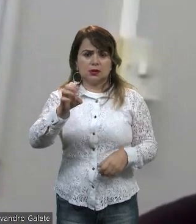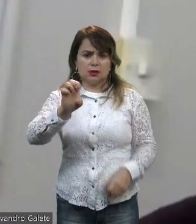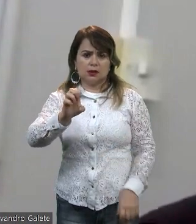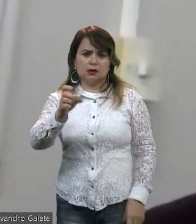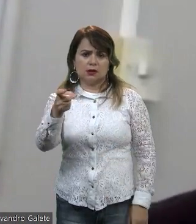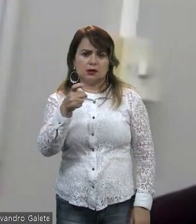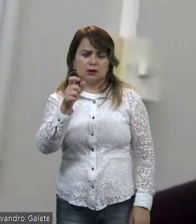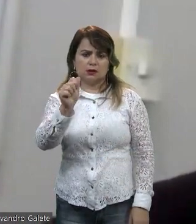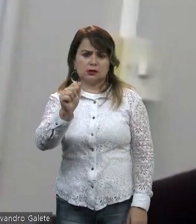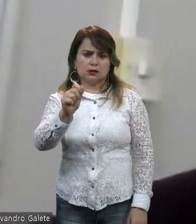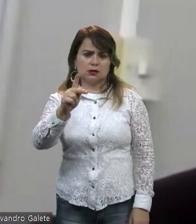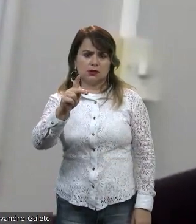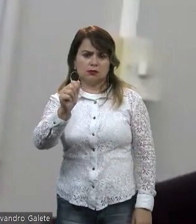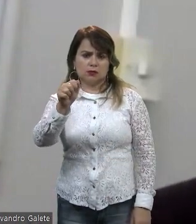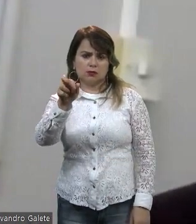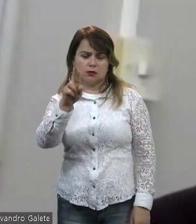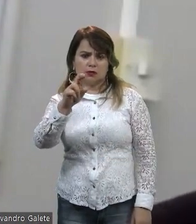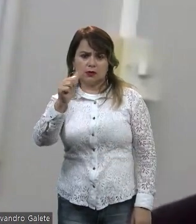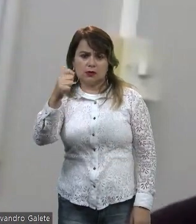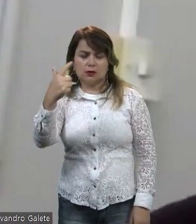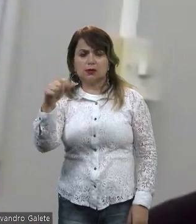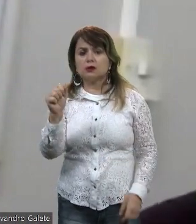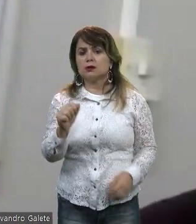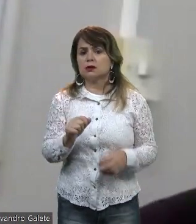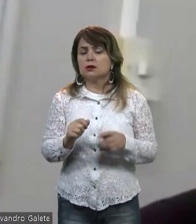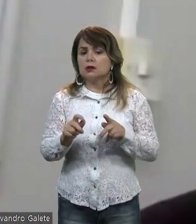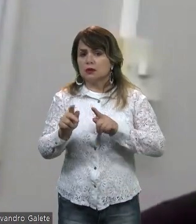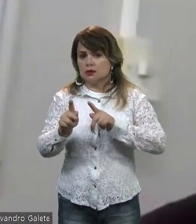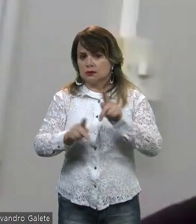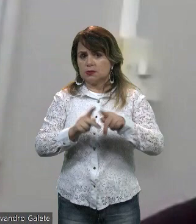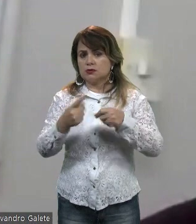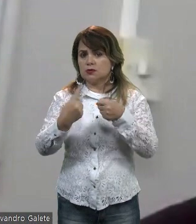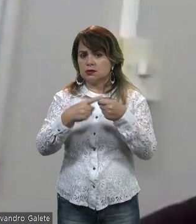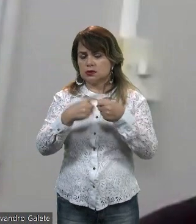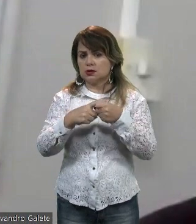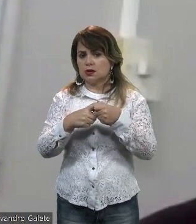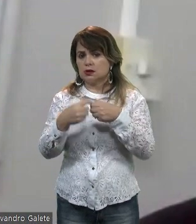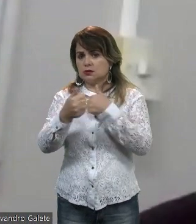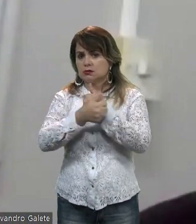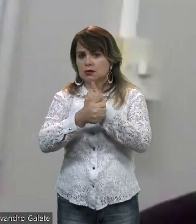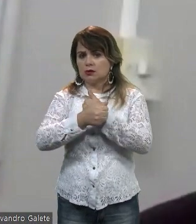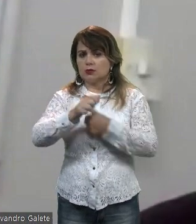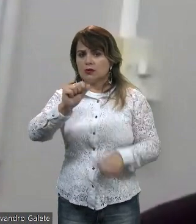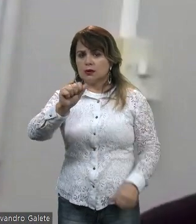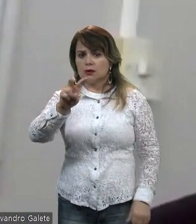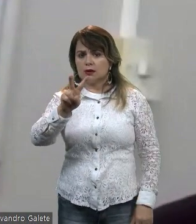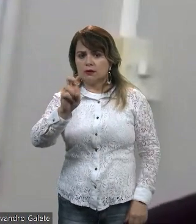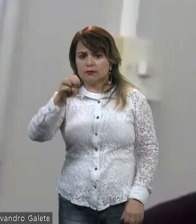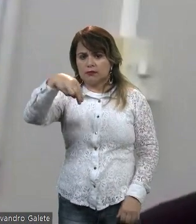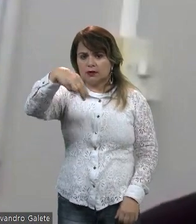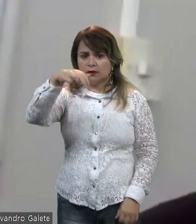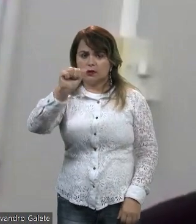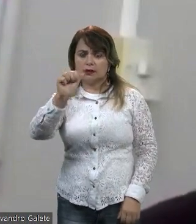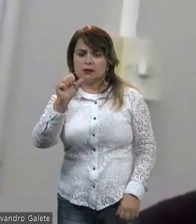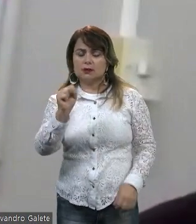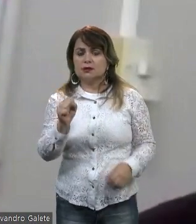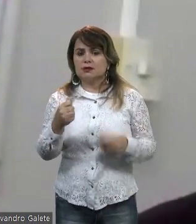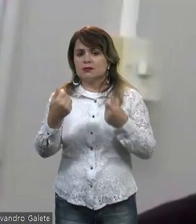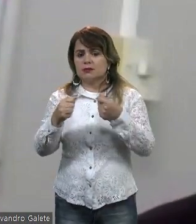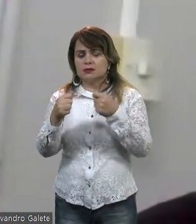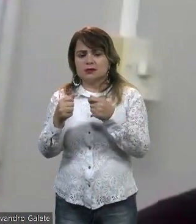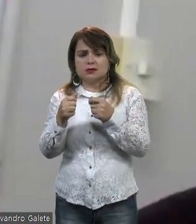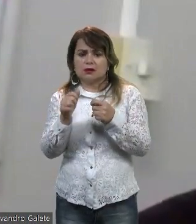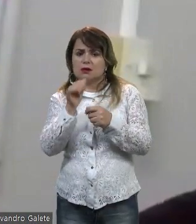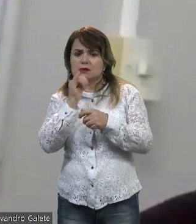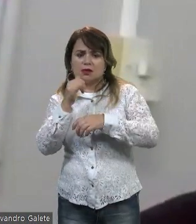do distrito de Avencas que precisam dar uma volta diariamente de 80 quilômetros para poder chegar ao